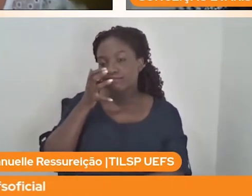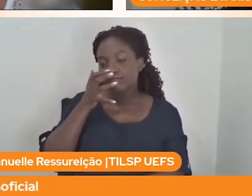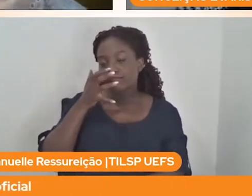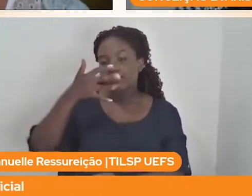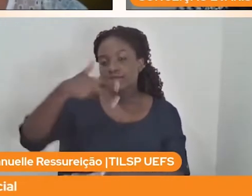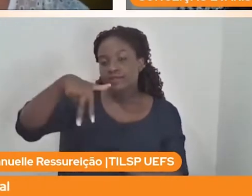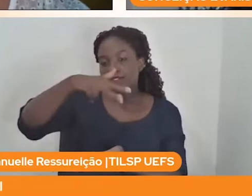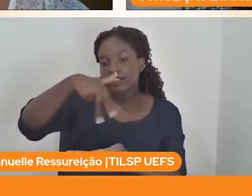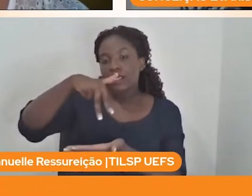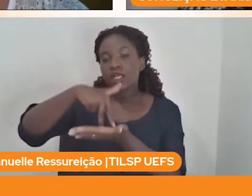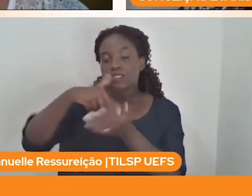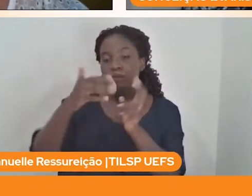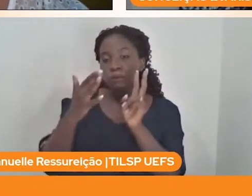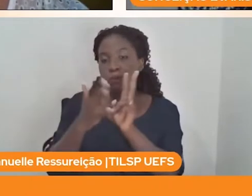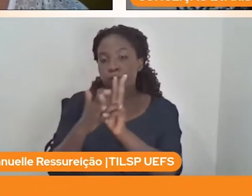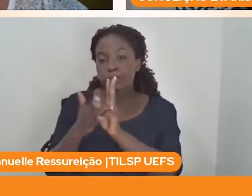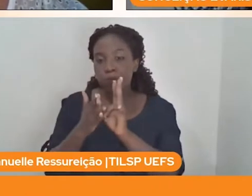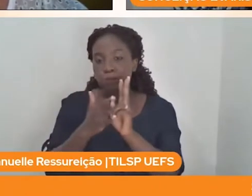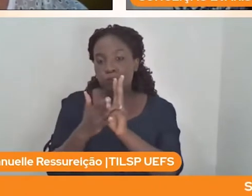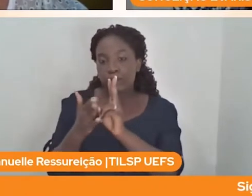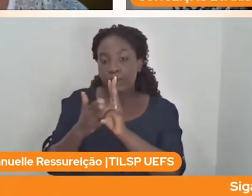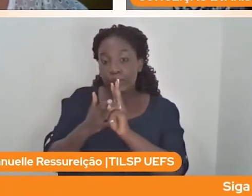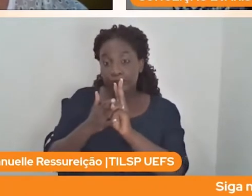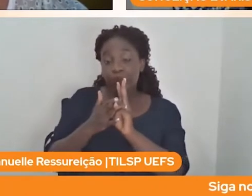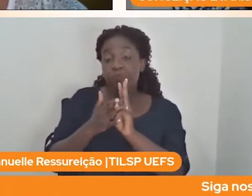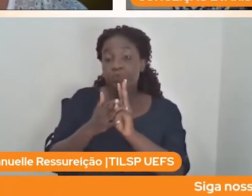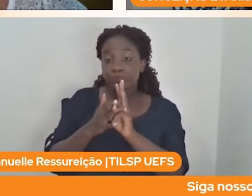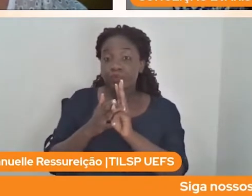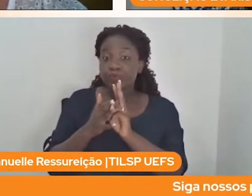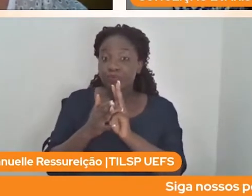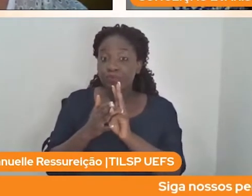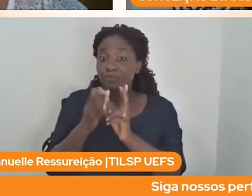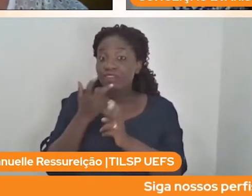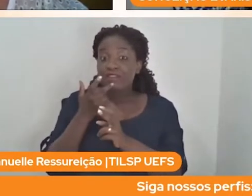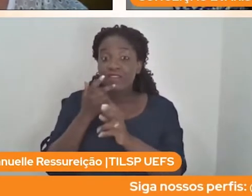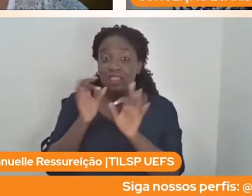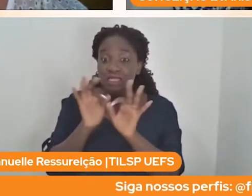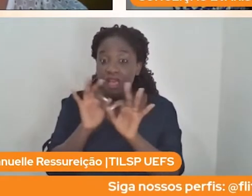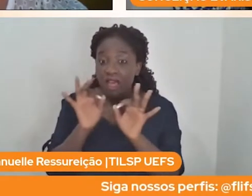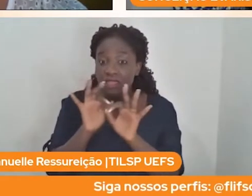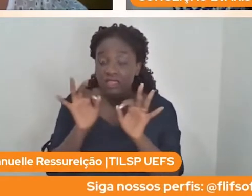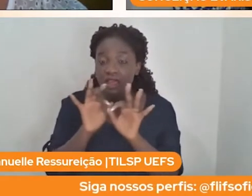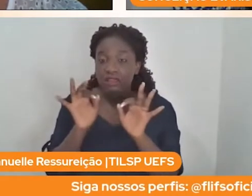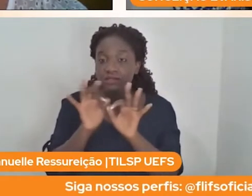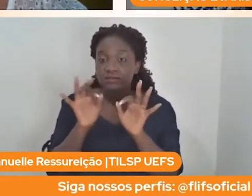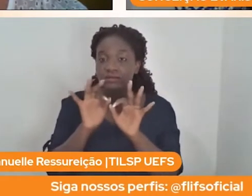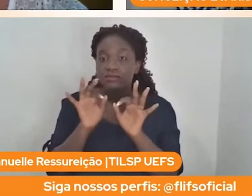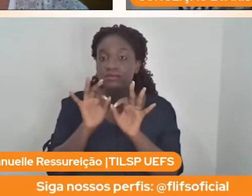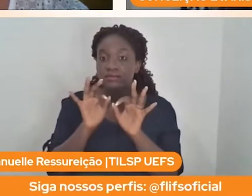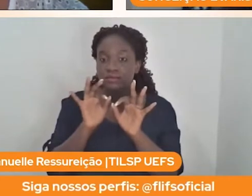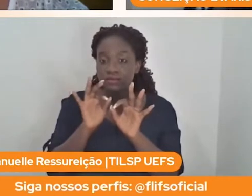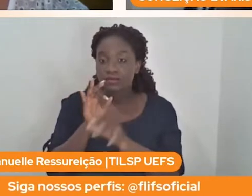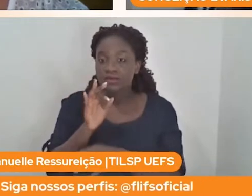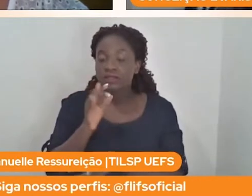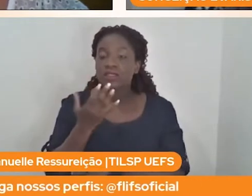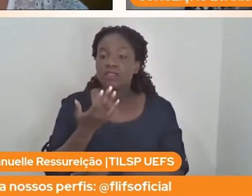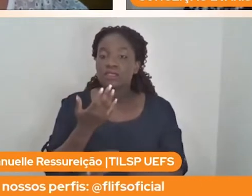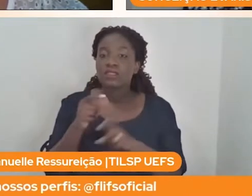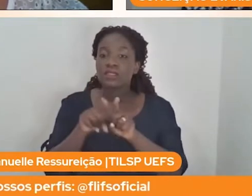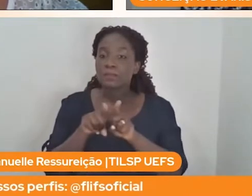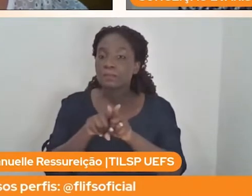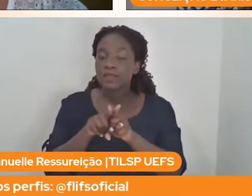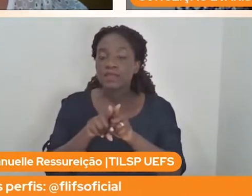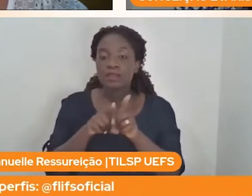dança indígena, sem falar nada de uma língua indígena, sem falar russo. E sem